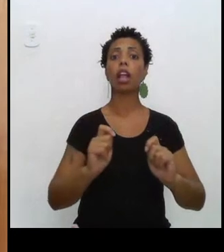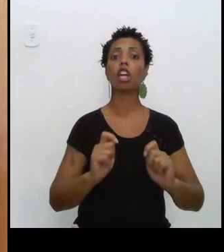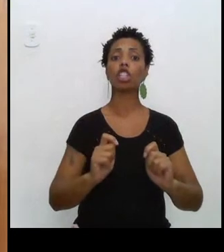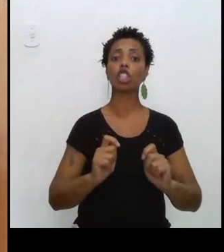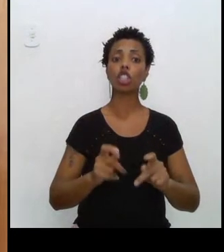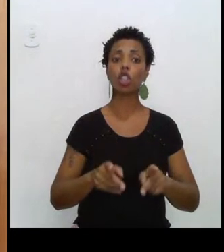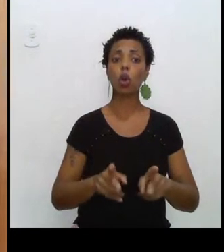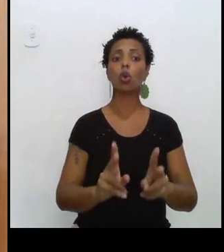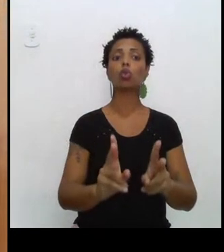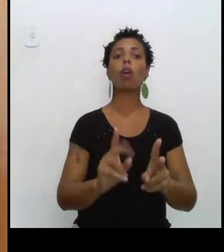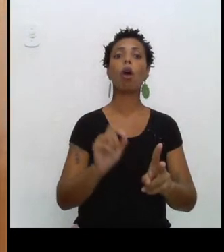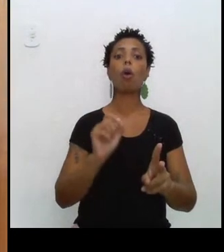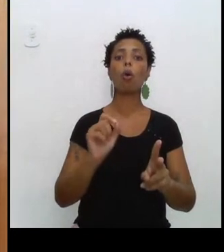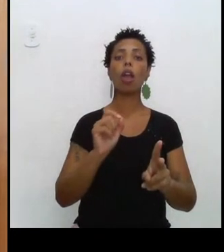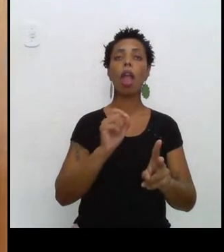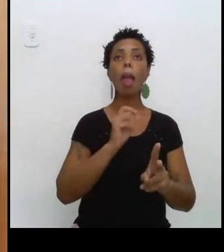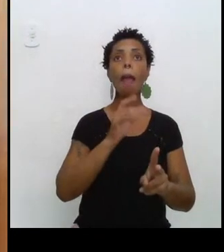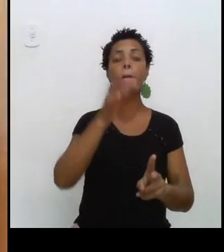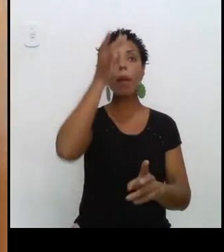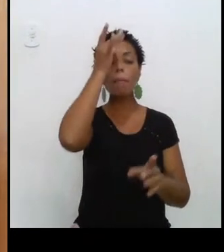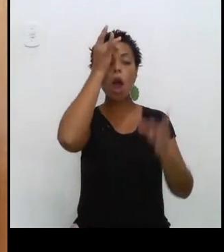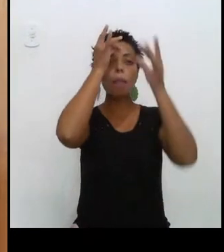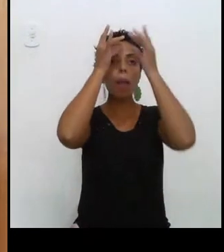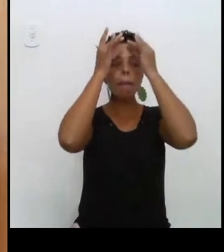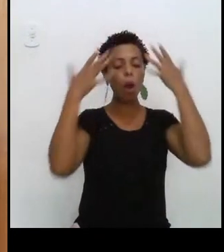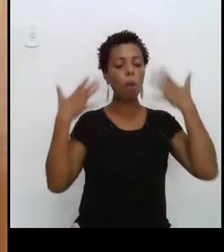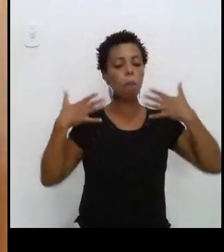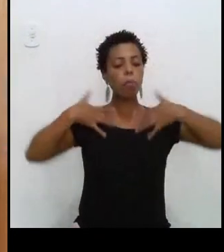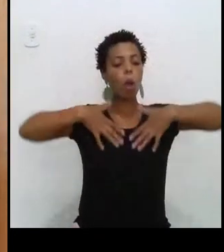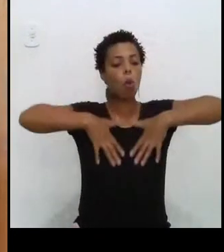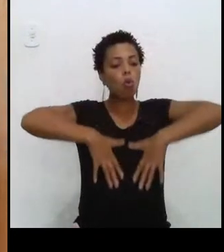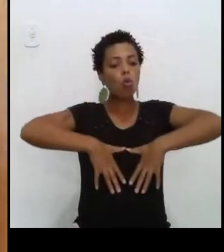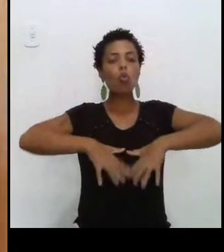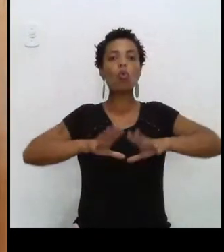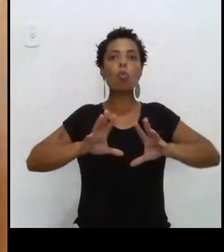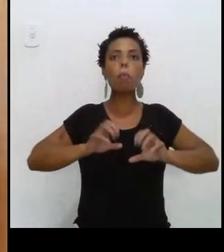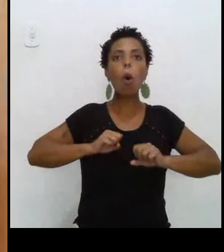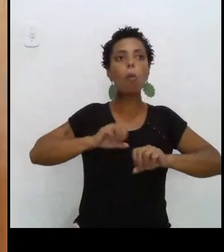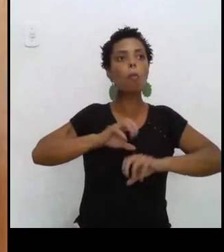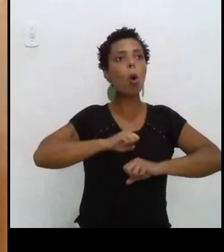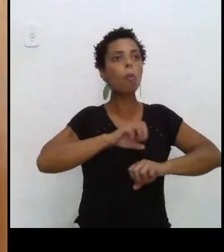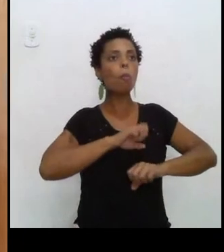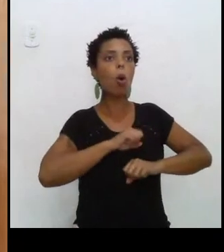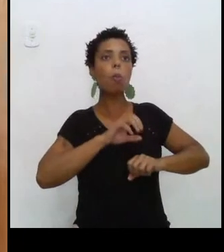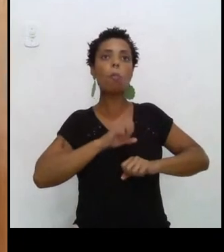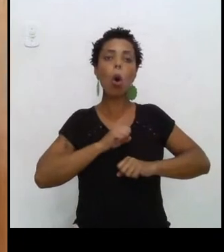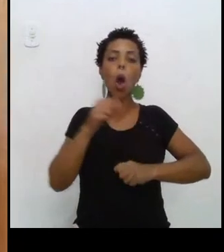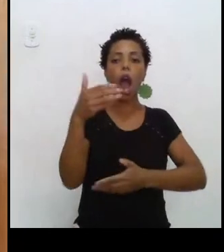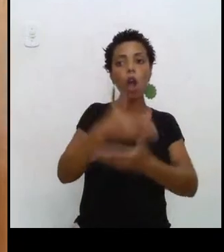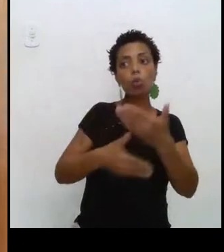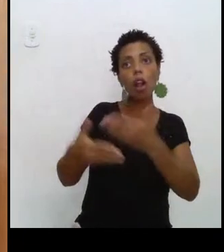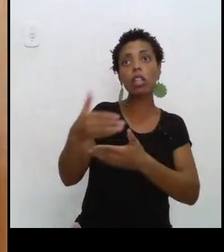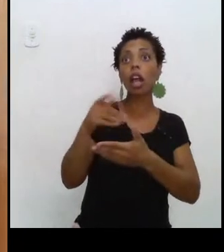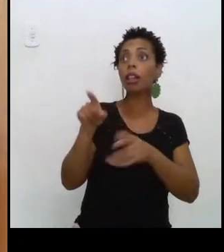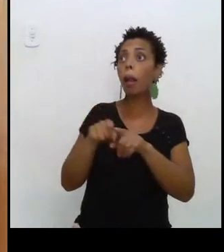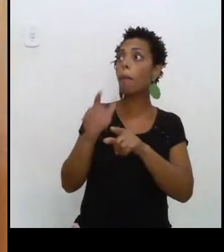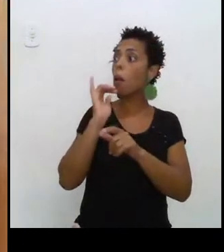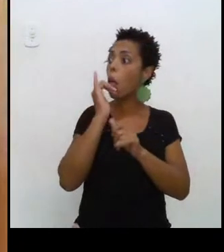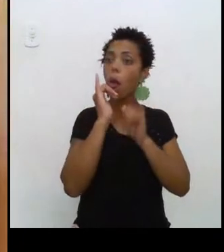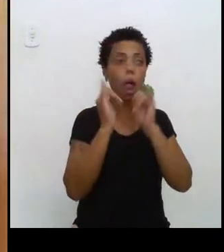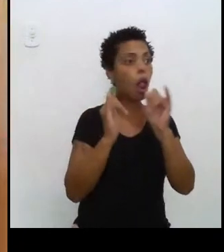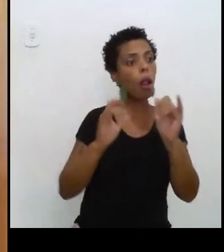memórias Não retorne são é isso mano do relato não ele caiu que é só também Hello relevante é